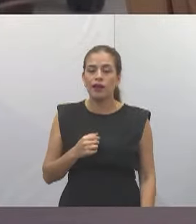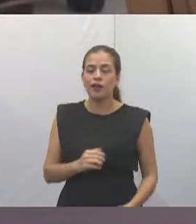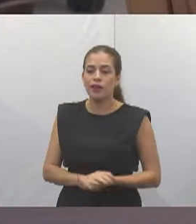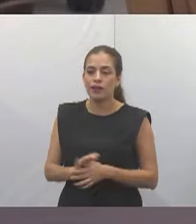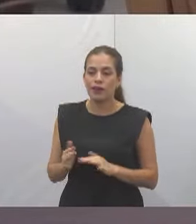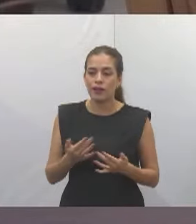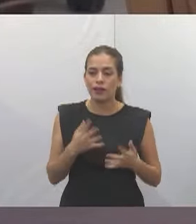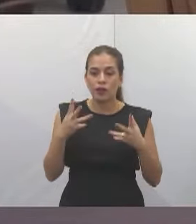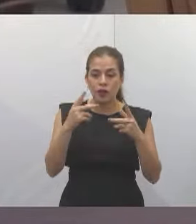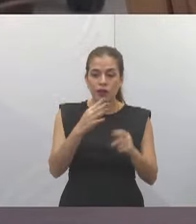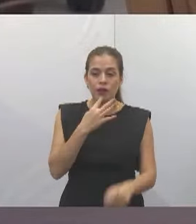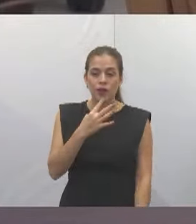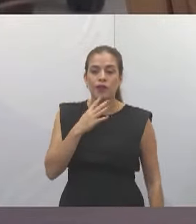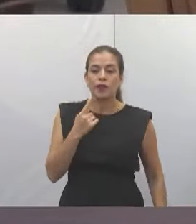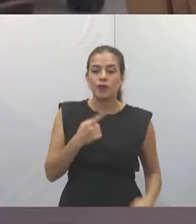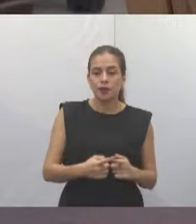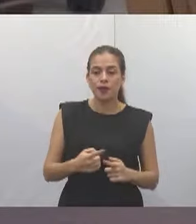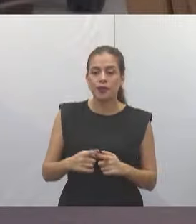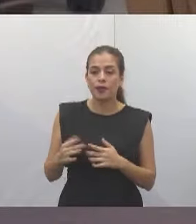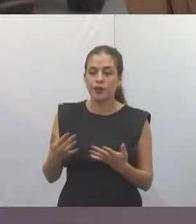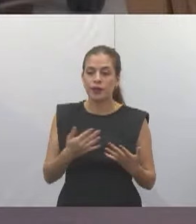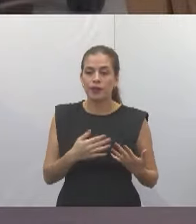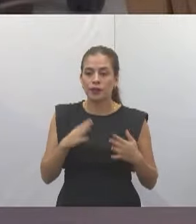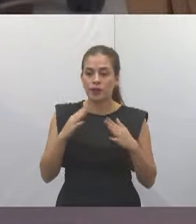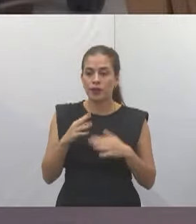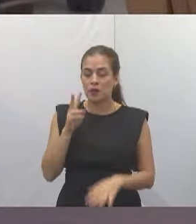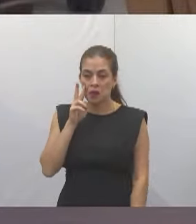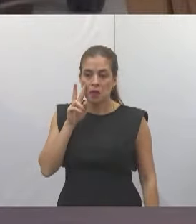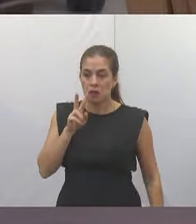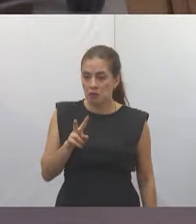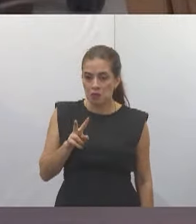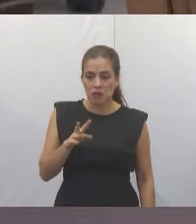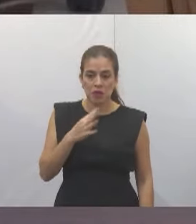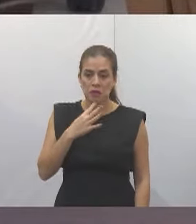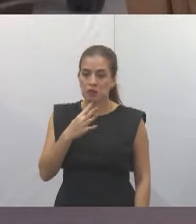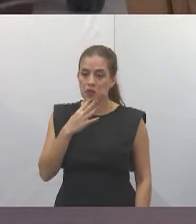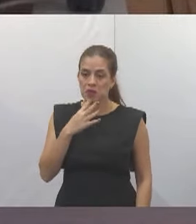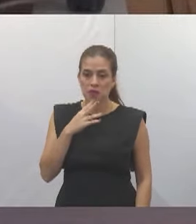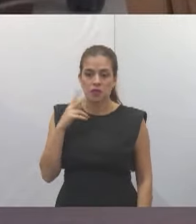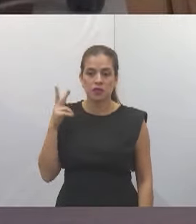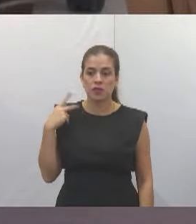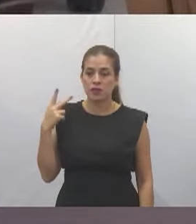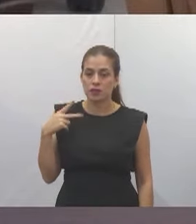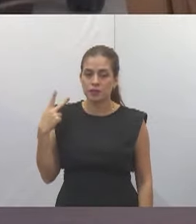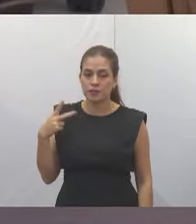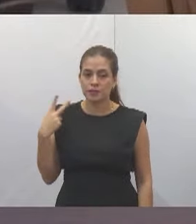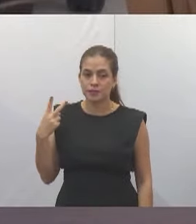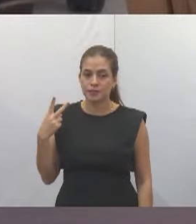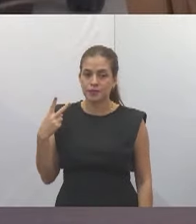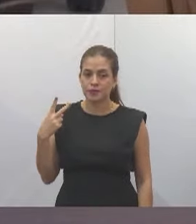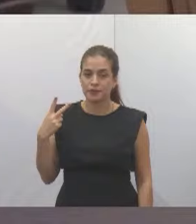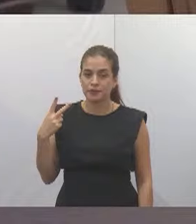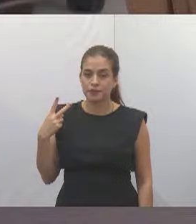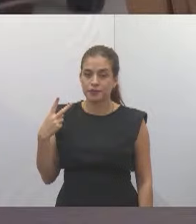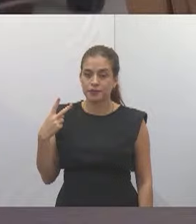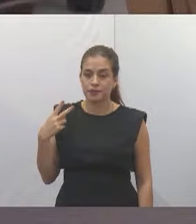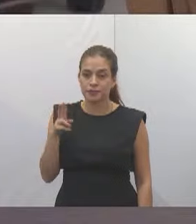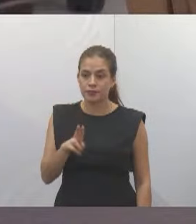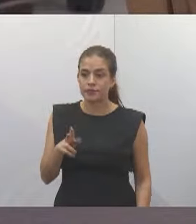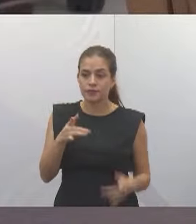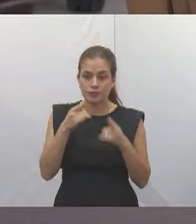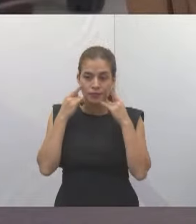nem todos me conhecem, porque eles trabalham em plantão, então não assistem, não conhecem todos os vereadores, passei lá, não estava usando máscara e